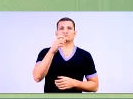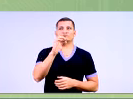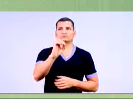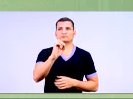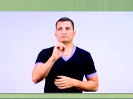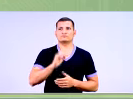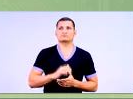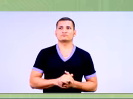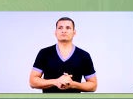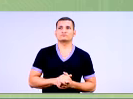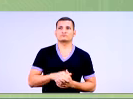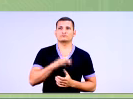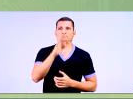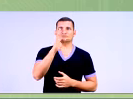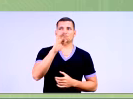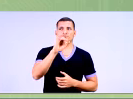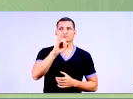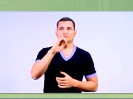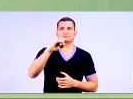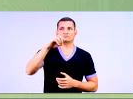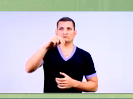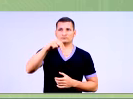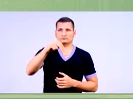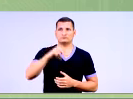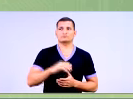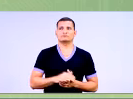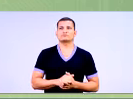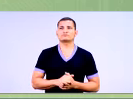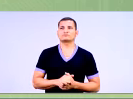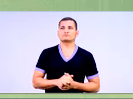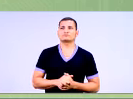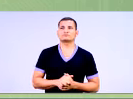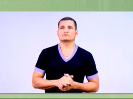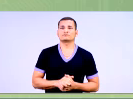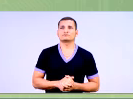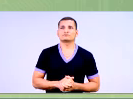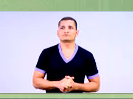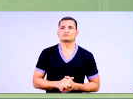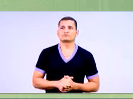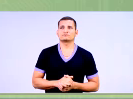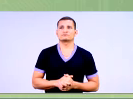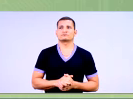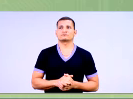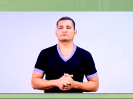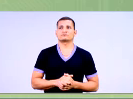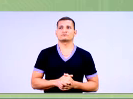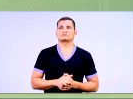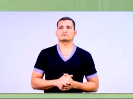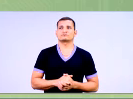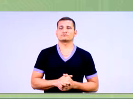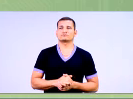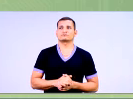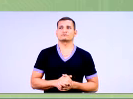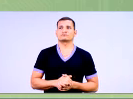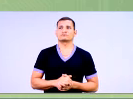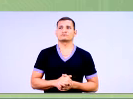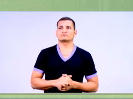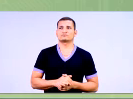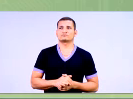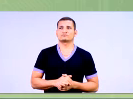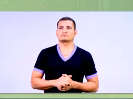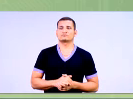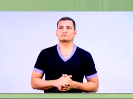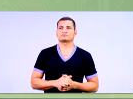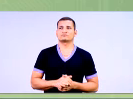terminação T-I-O-N, que corresponde a ação. Na língua portuguesa, em inglês é shan. A gente vai dizer